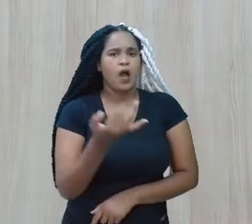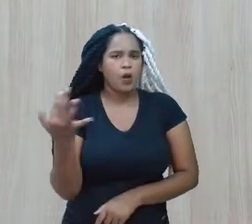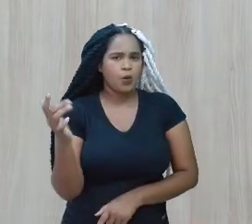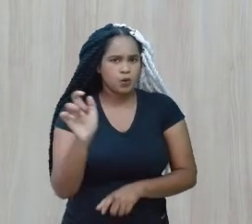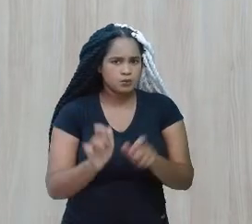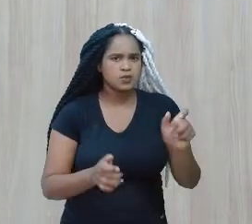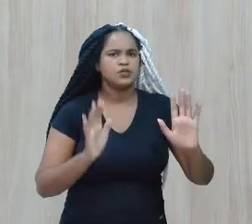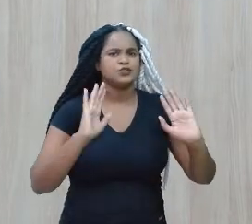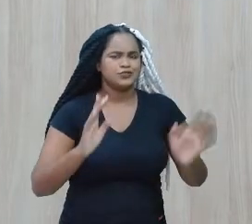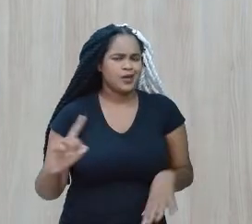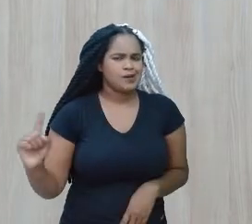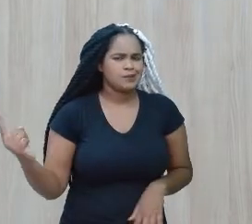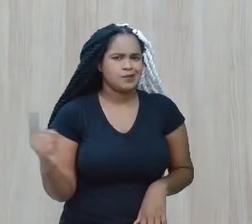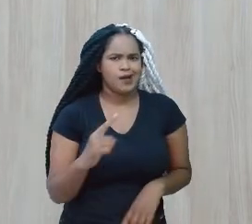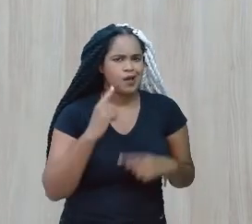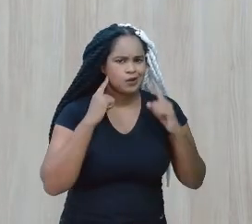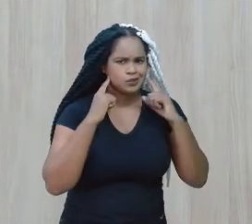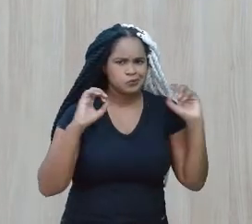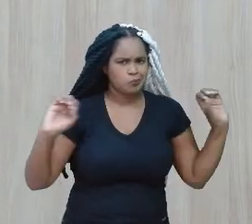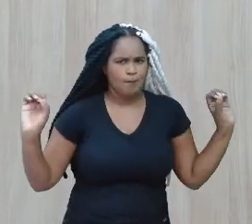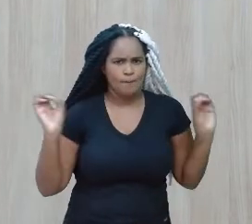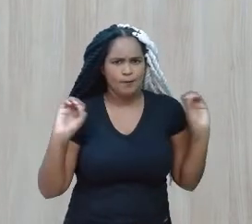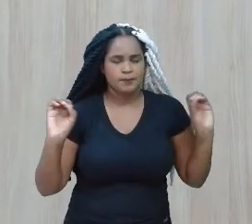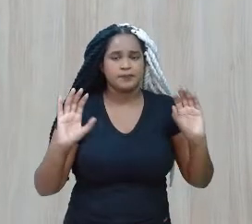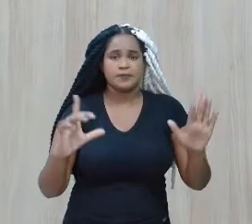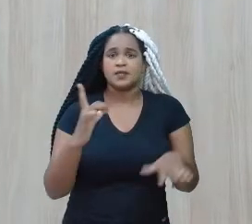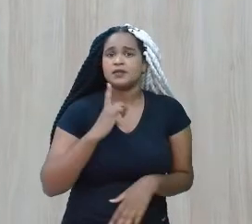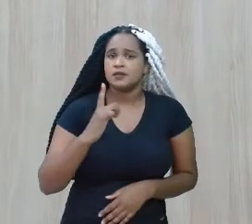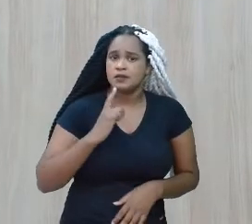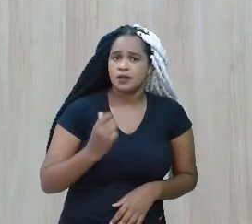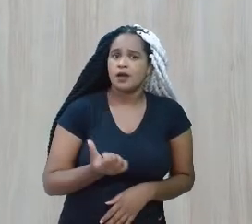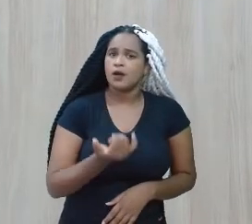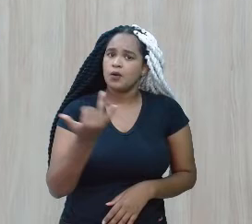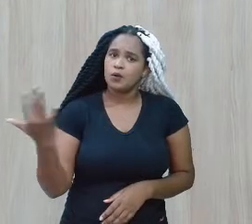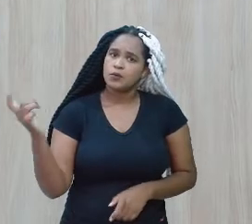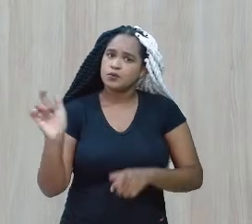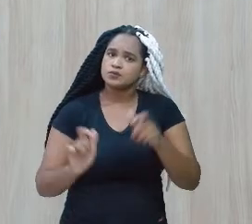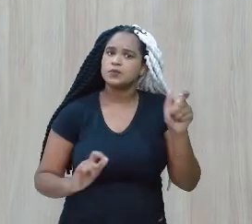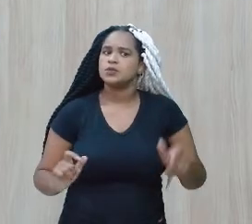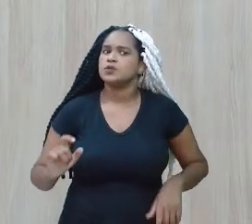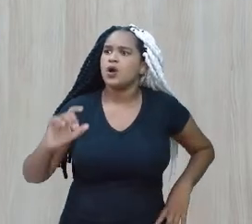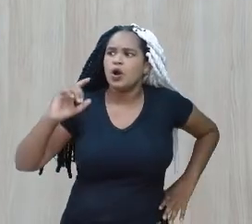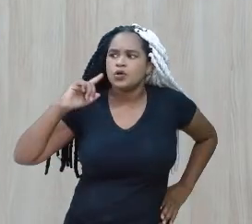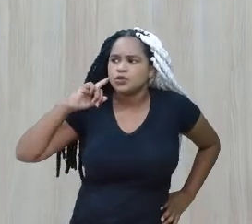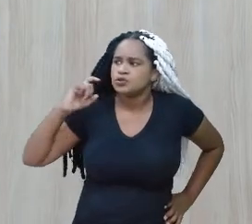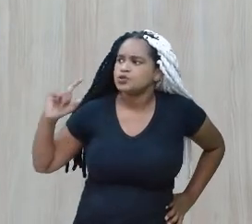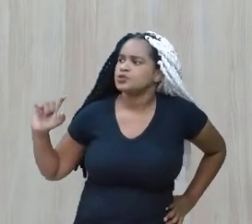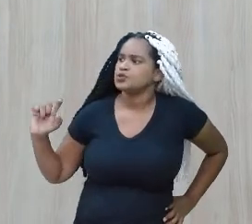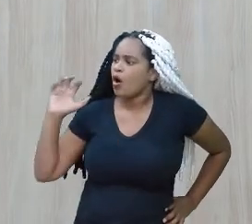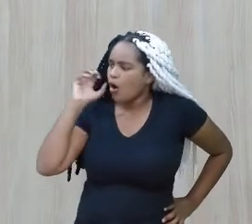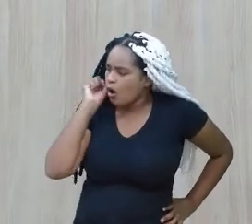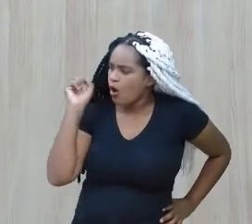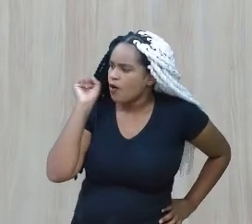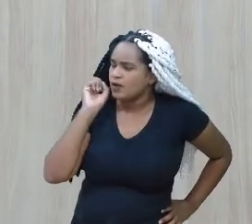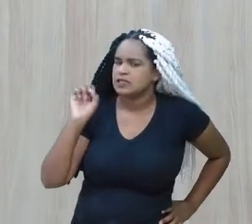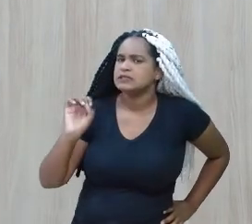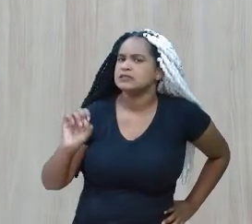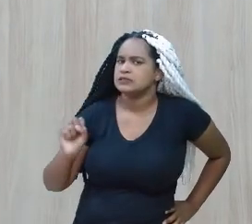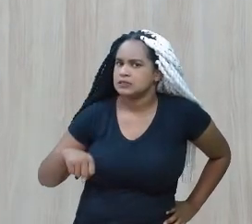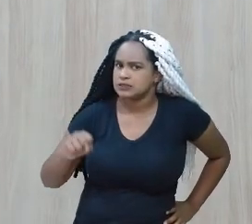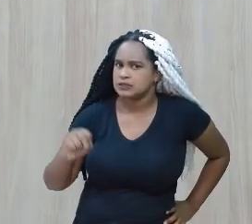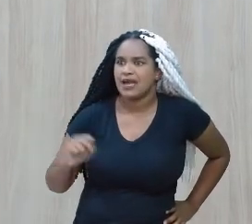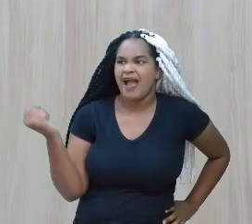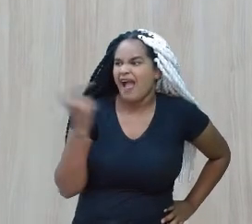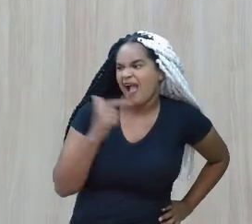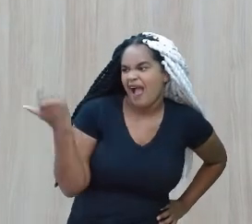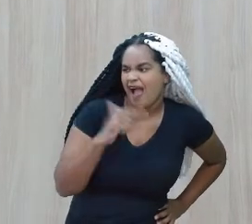lá de madrugada e nunca ouviu nada. E existem aqueles que dizem que ouviram, não é? Esta gargalhada